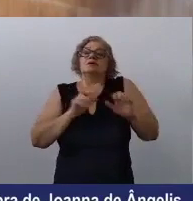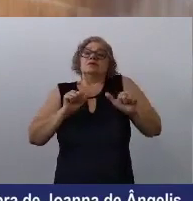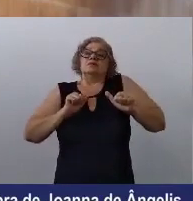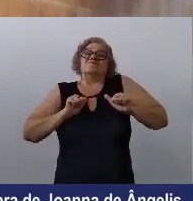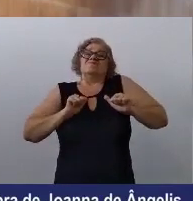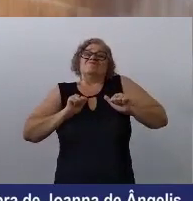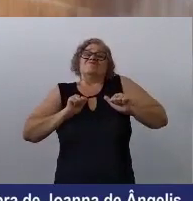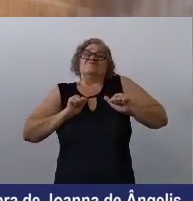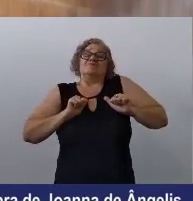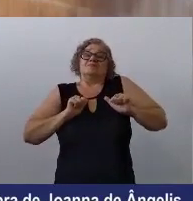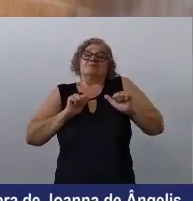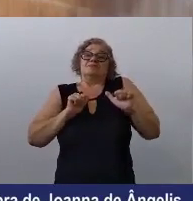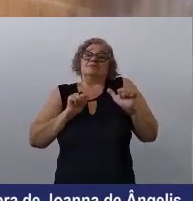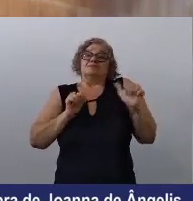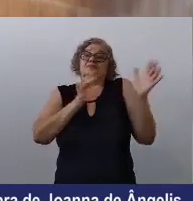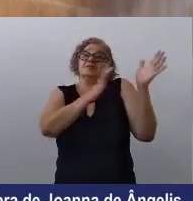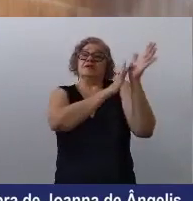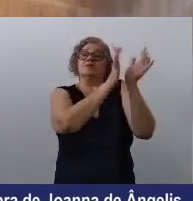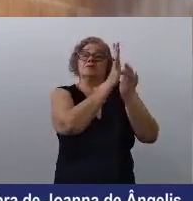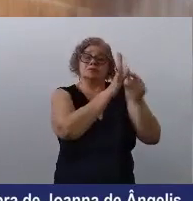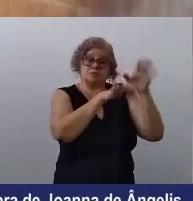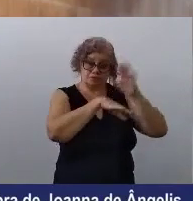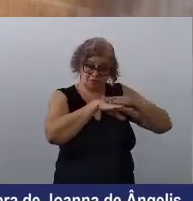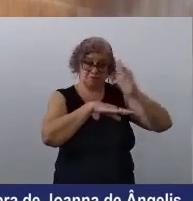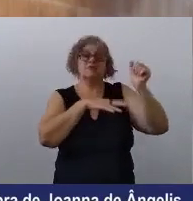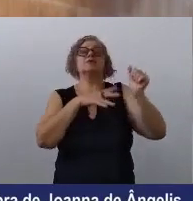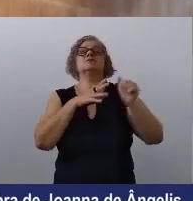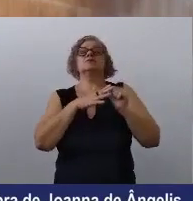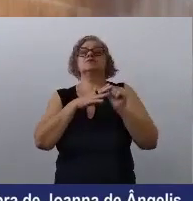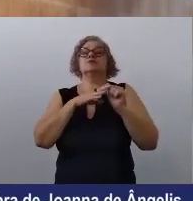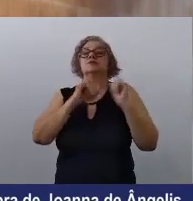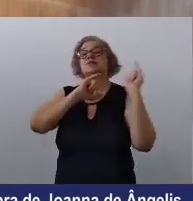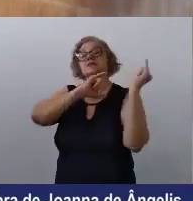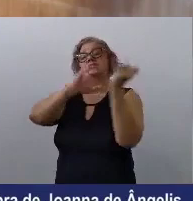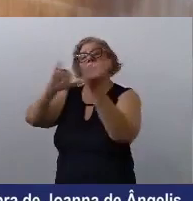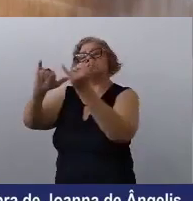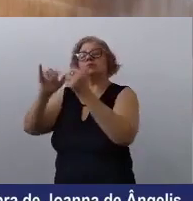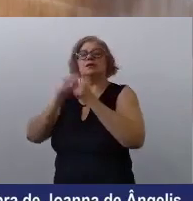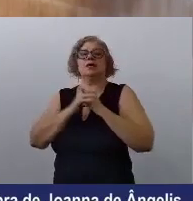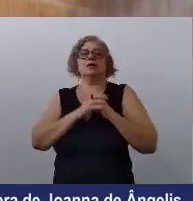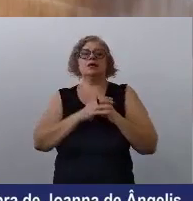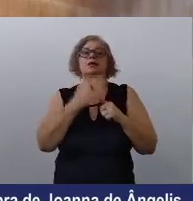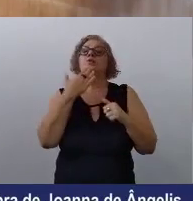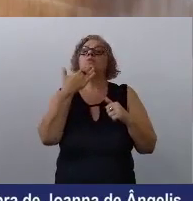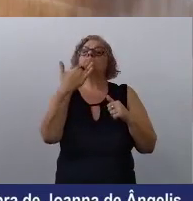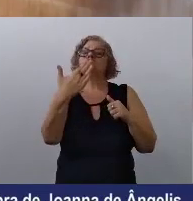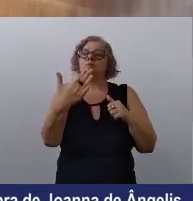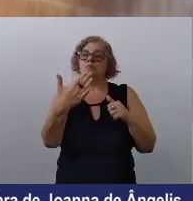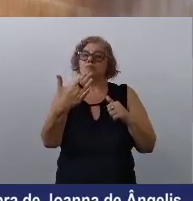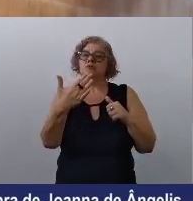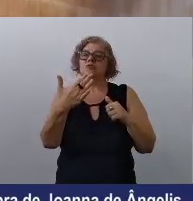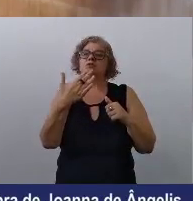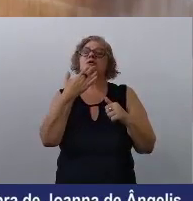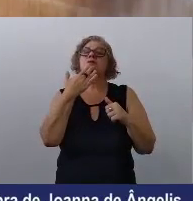criando certa resistência. Quando Jesus mais uma vez lhe disse: pedirei ao